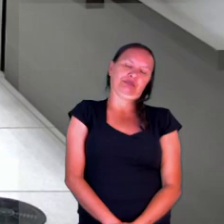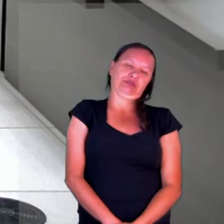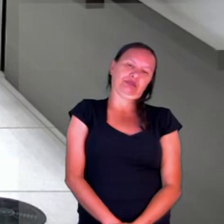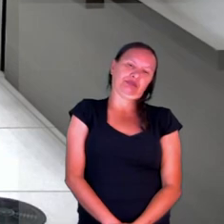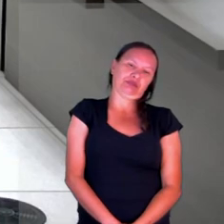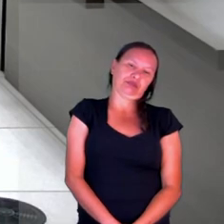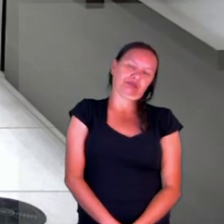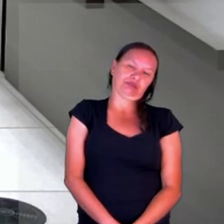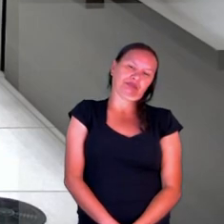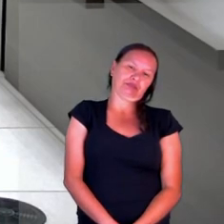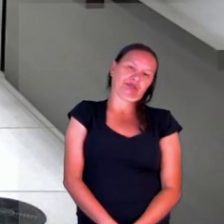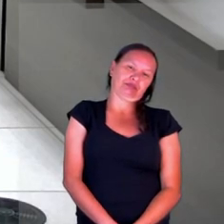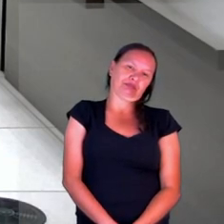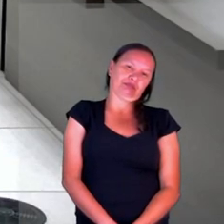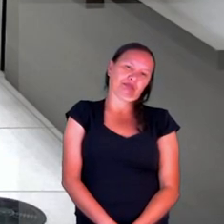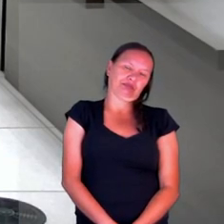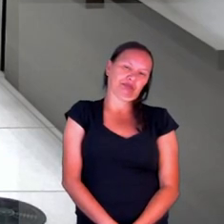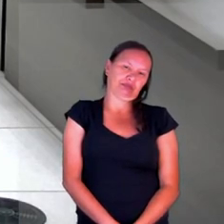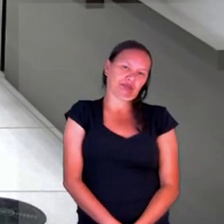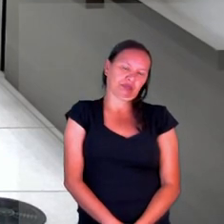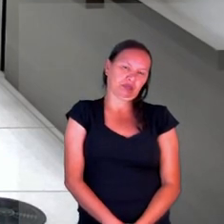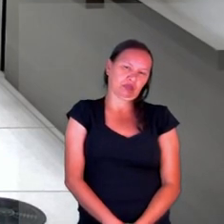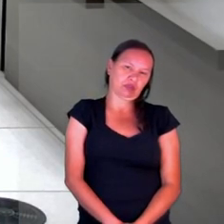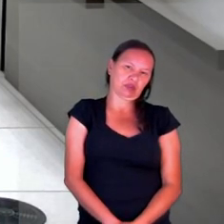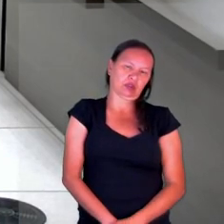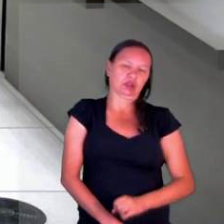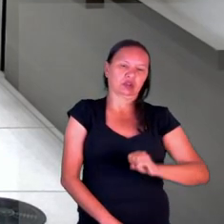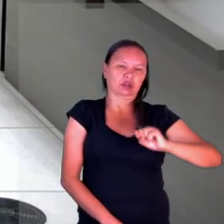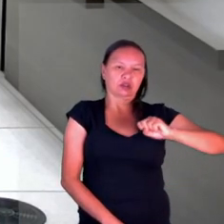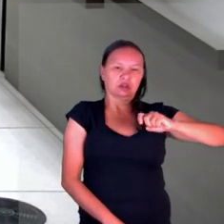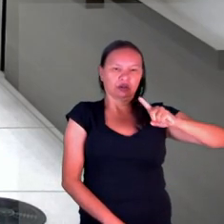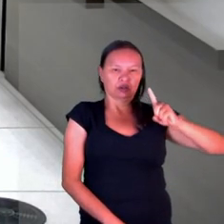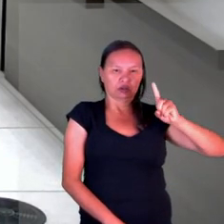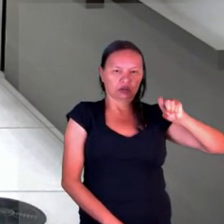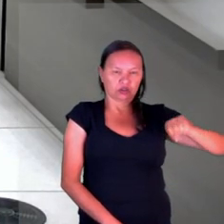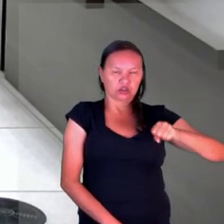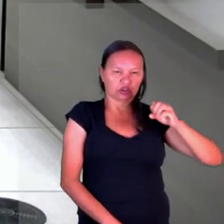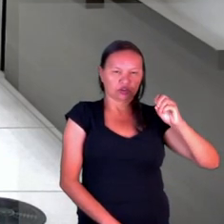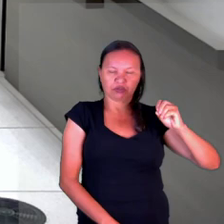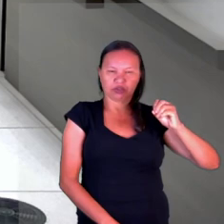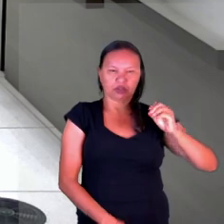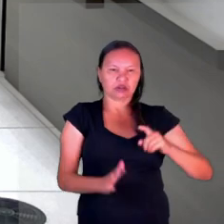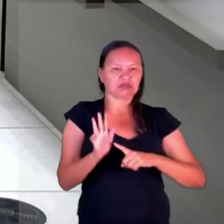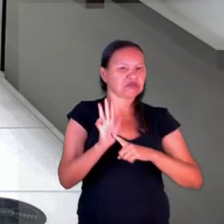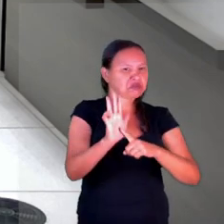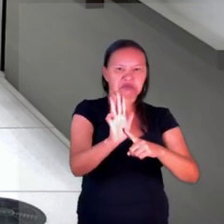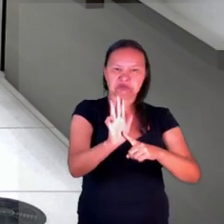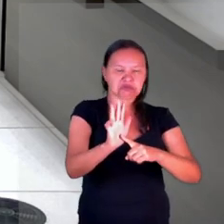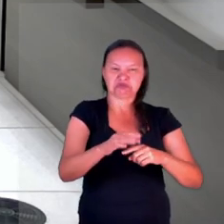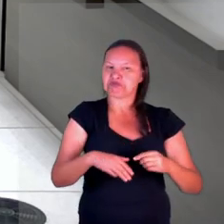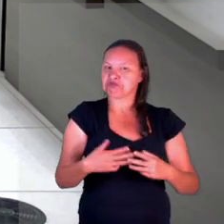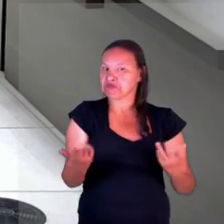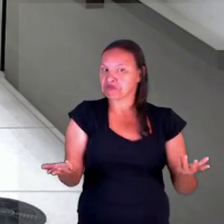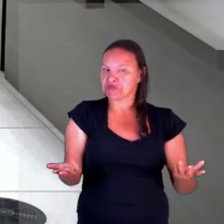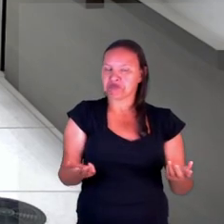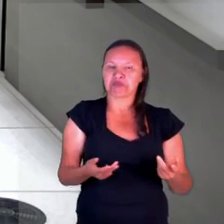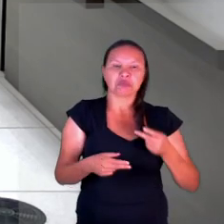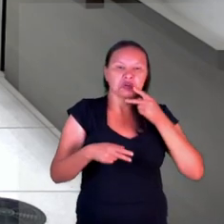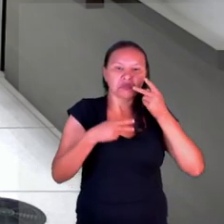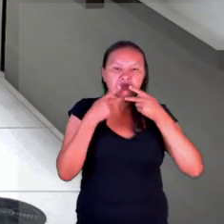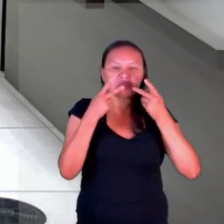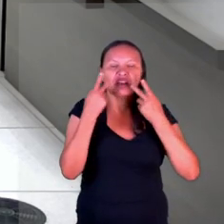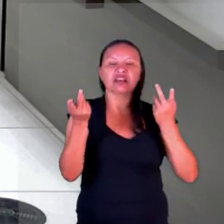hoje Giovana não não fez a apresentação do projeto mas eu acho que não não tem ninguém melhor para